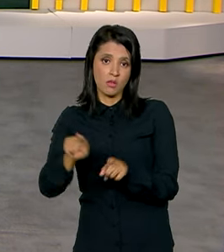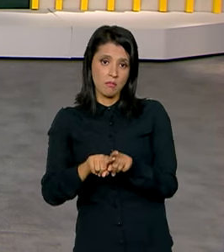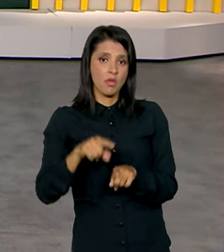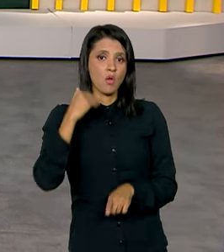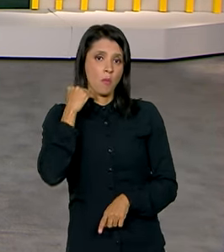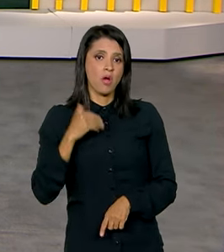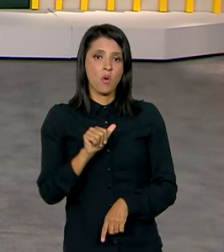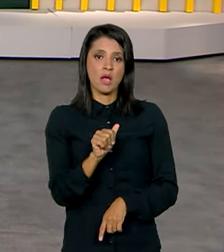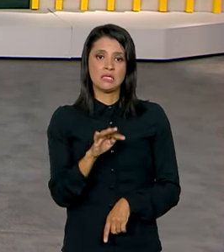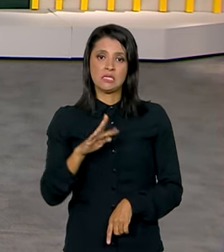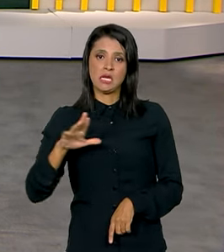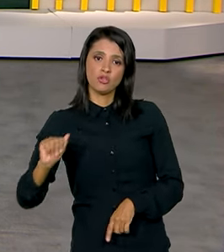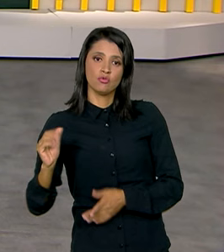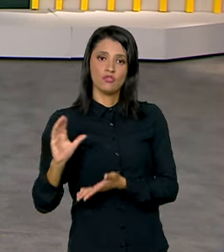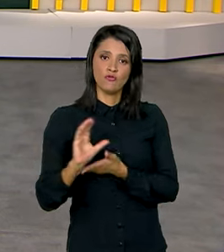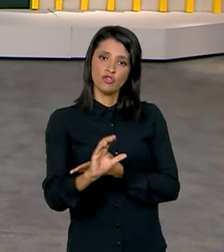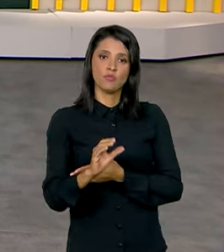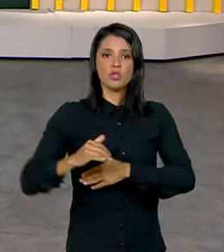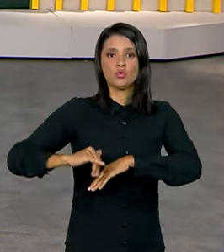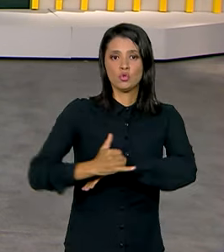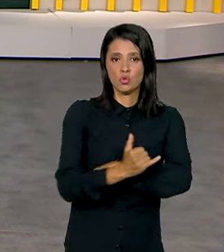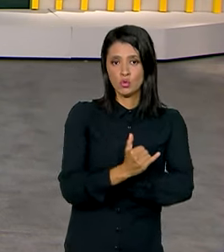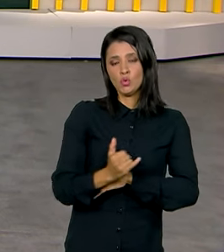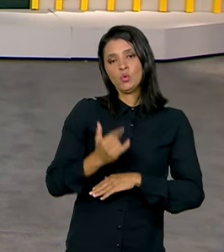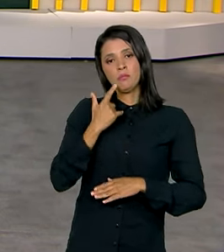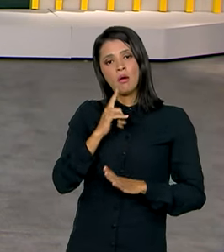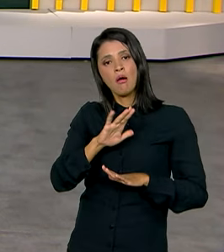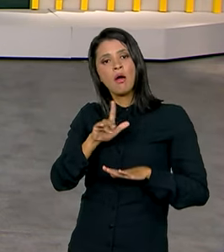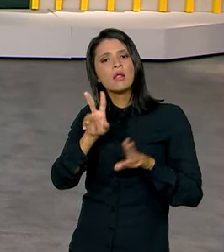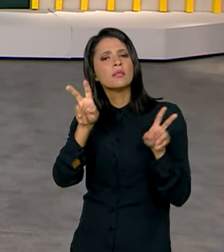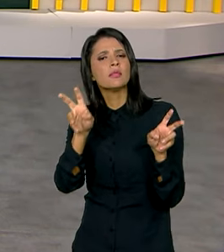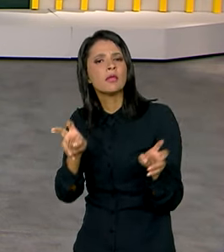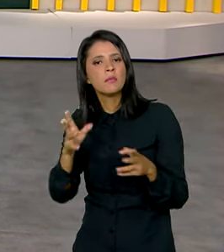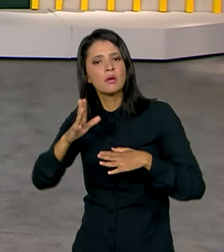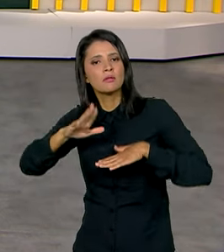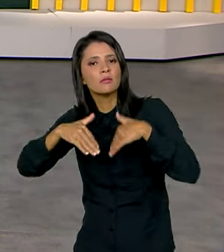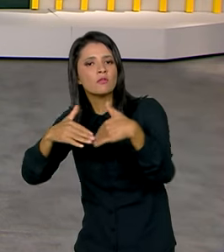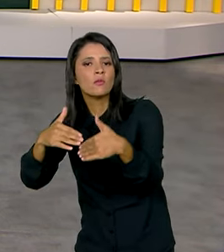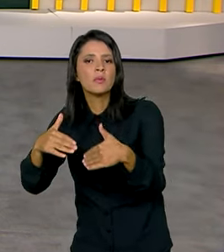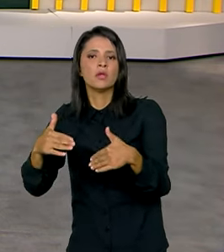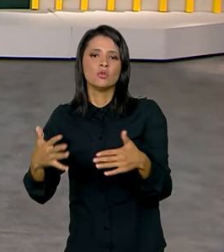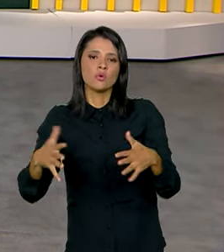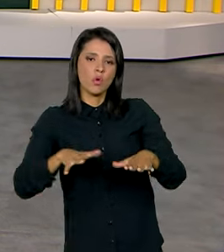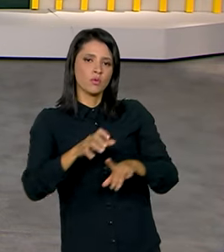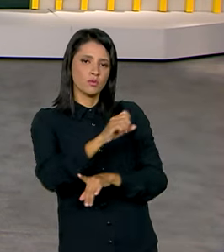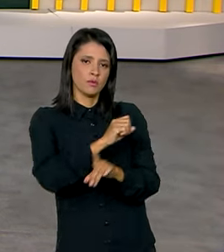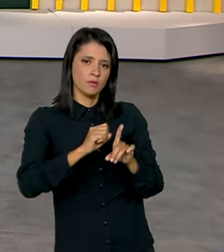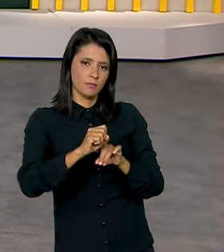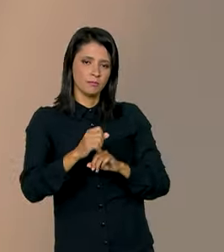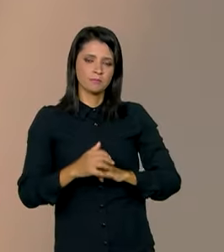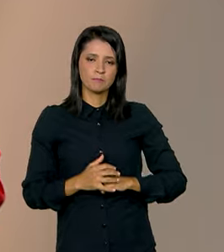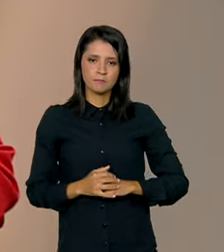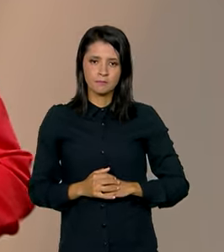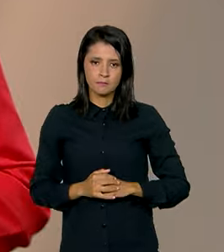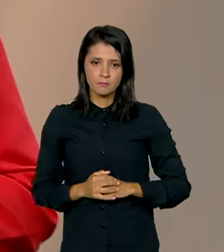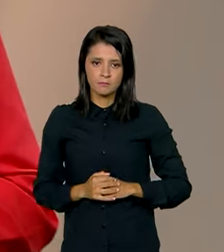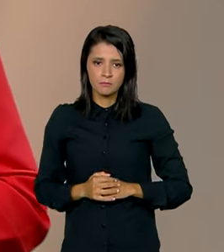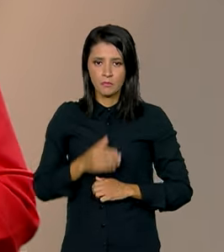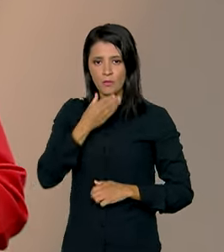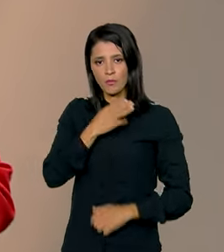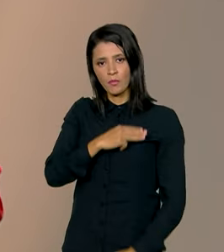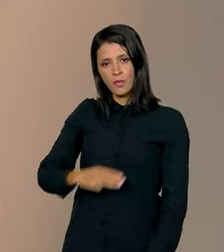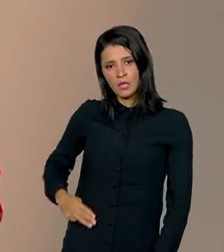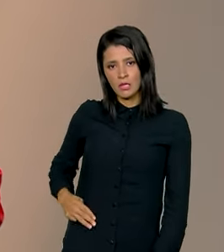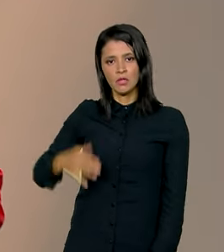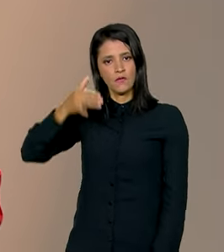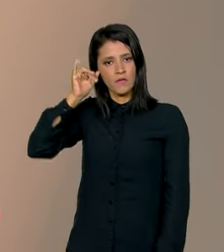Banco Asiático de Investimento em Infraestrutura para tratar de desenvolvimento com inclusão social. O ministro